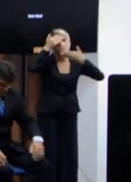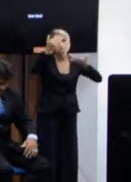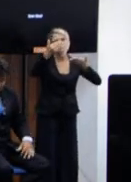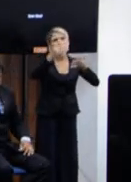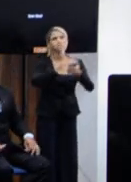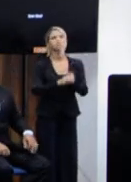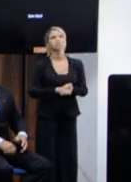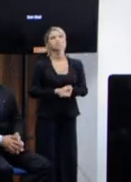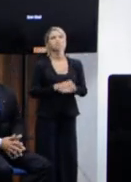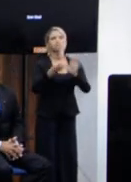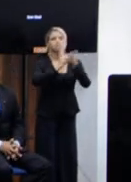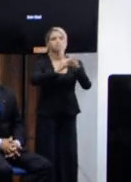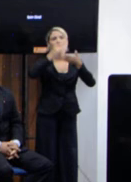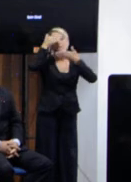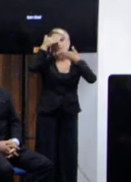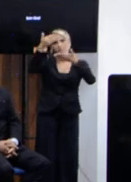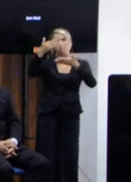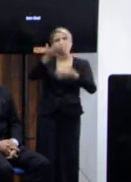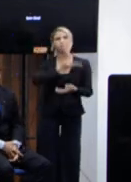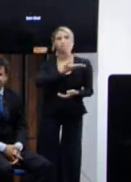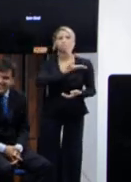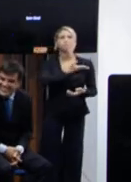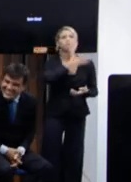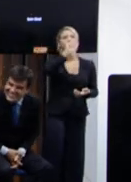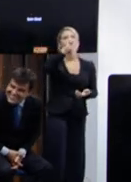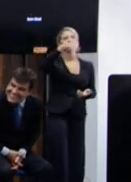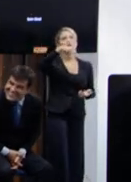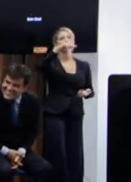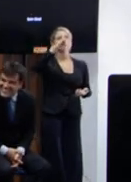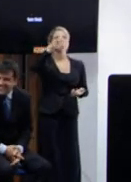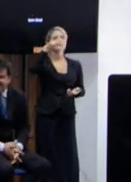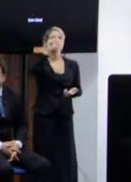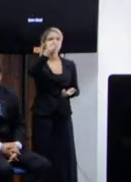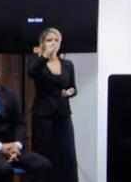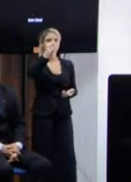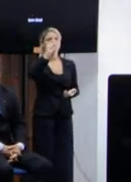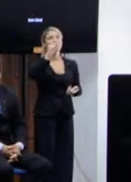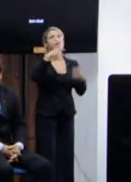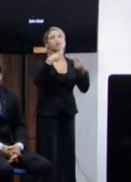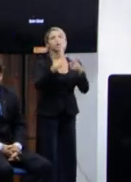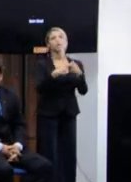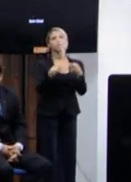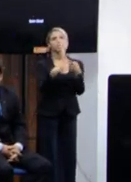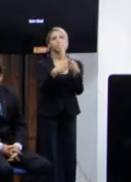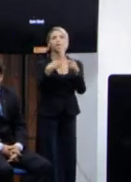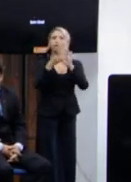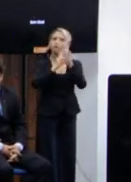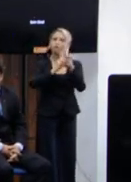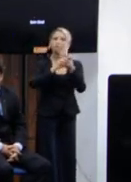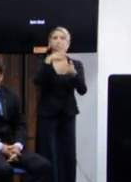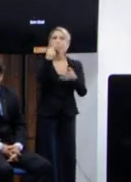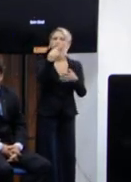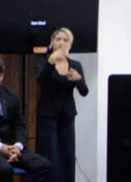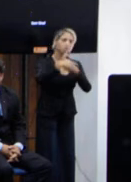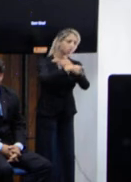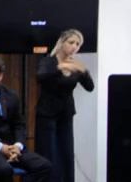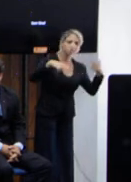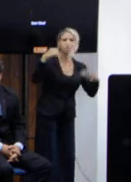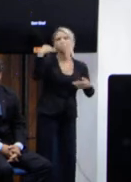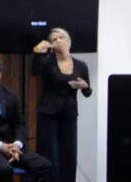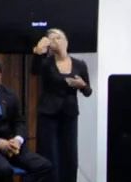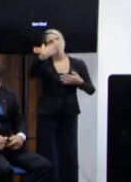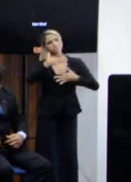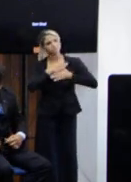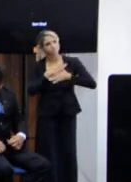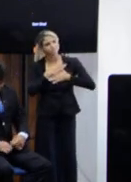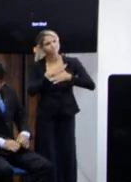o meu querido amigo Felipe Barreto pelas palavras que me pediu do meu respeito,